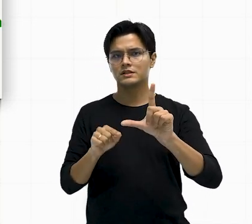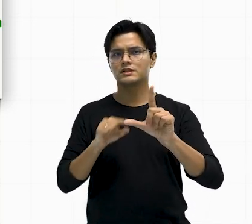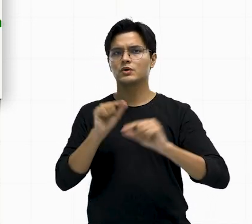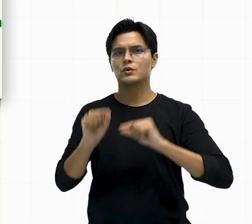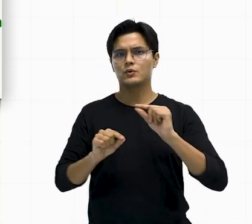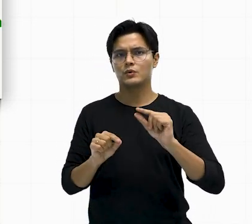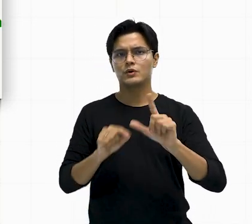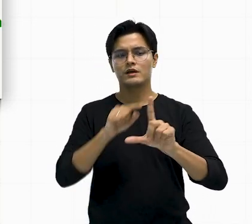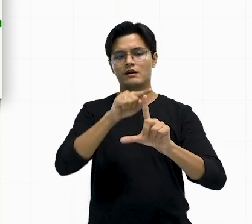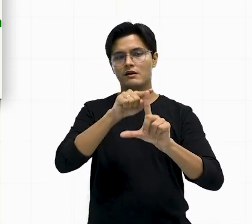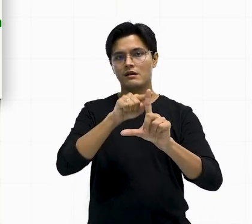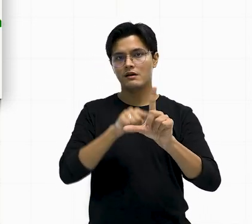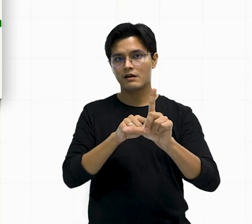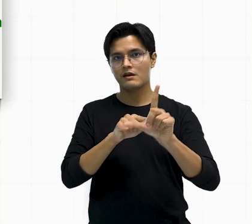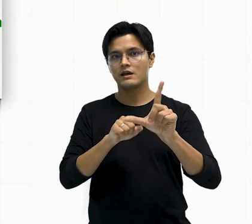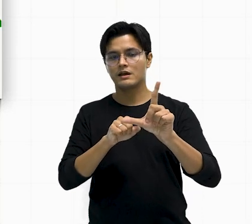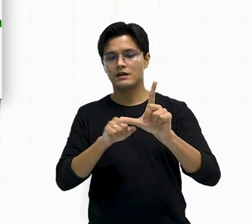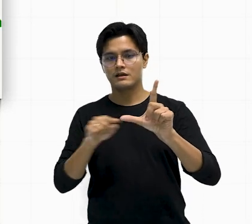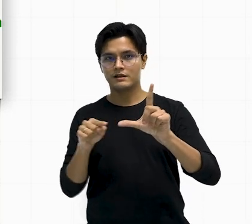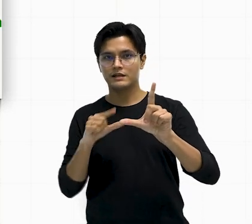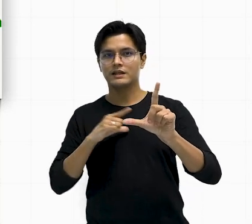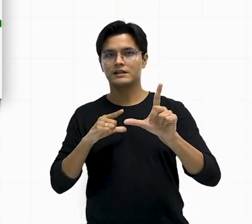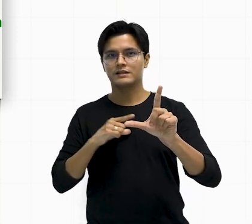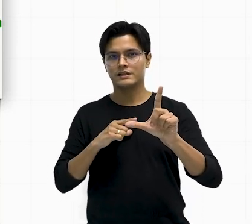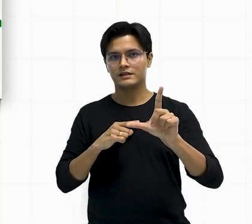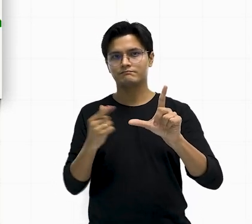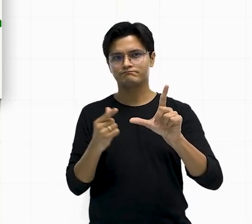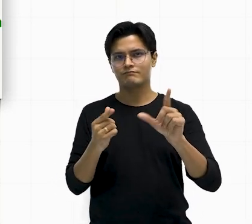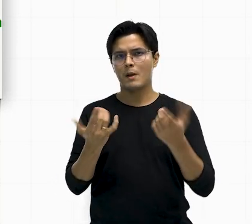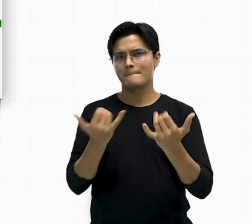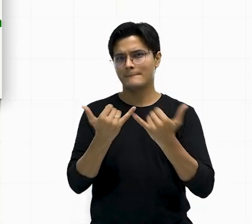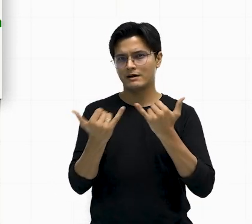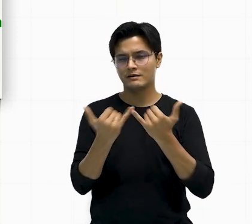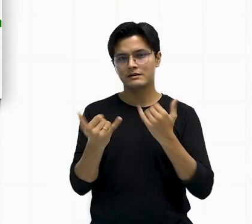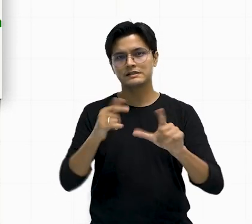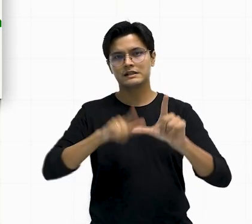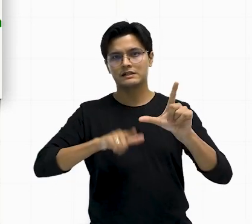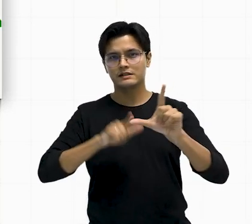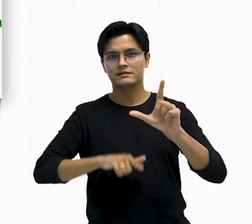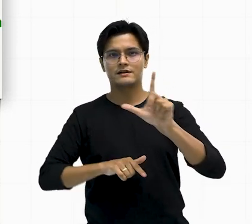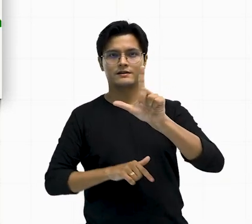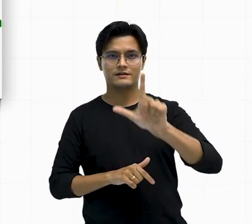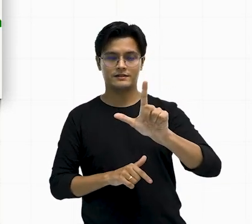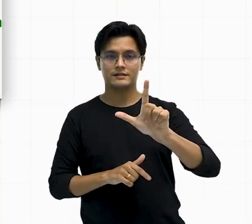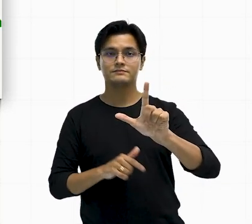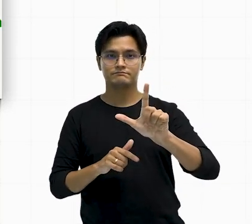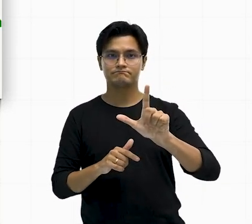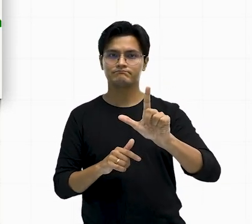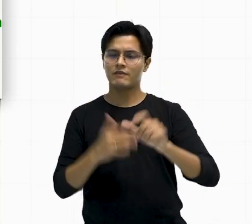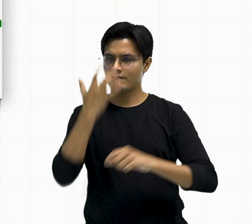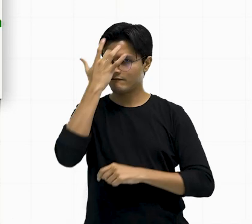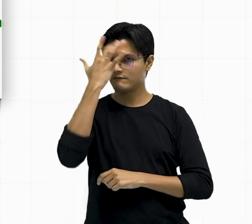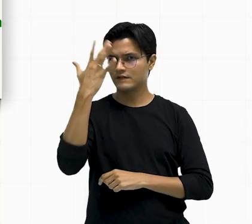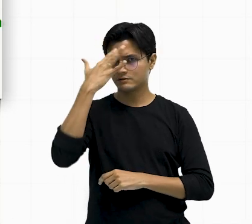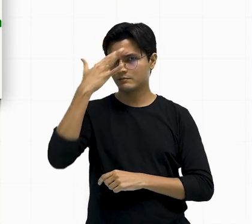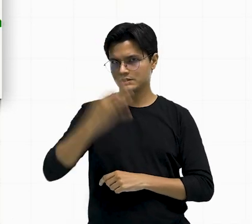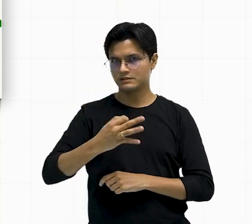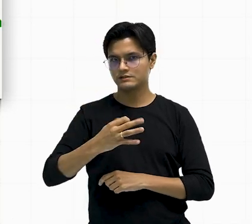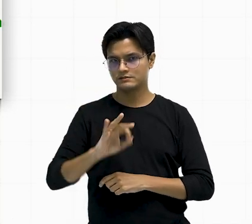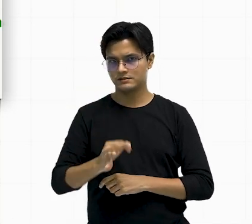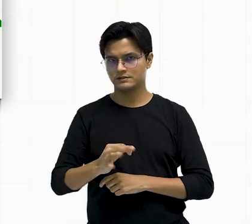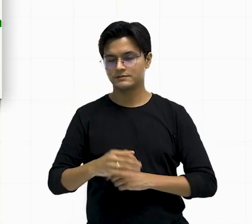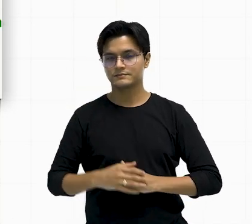2 lados que formam a letra L, tá bom? Fica fácil de você compreender assim. Aí nós